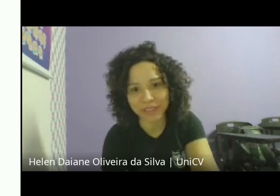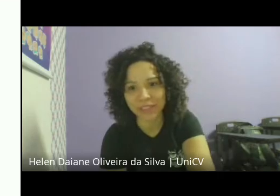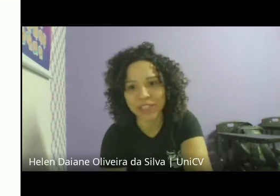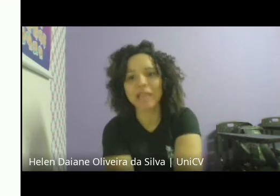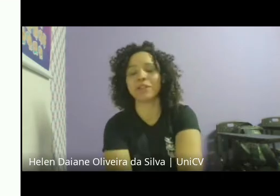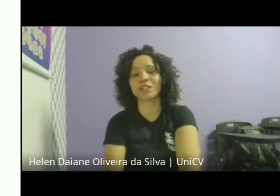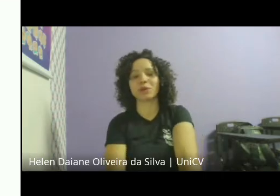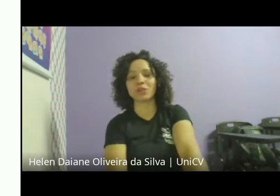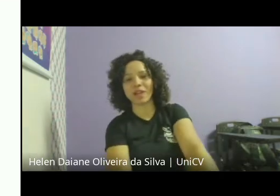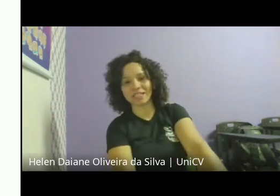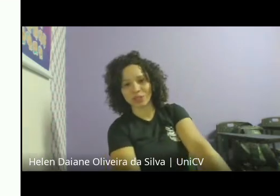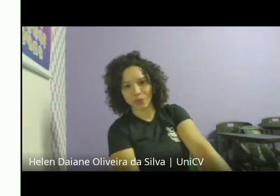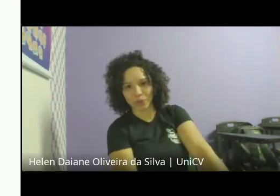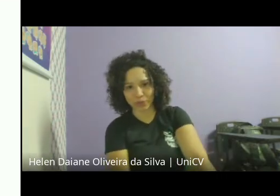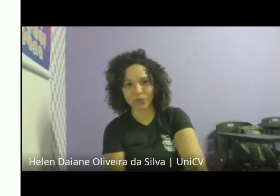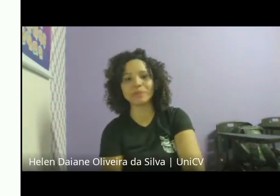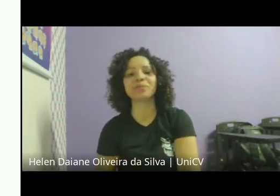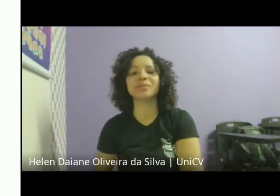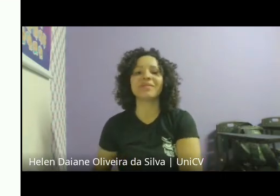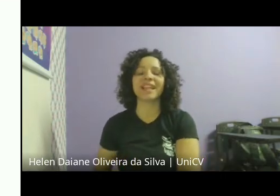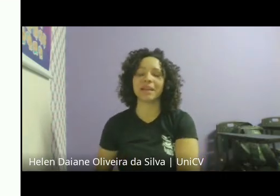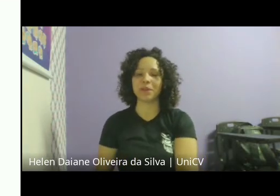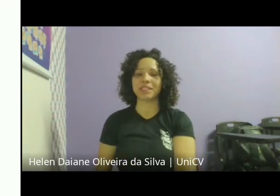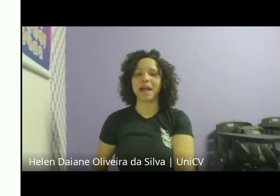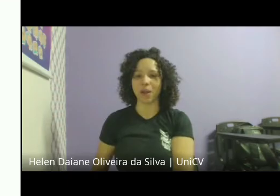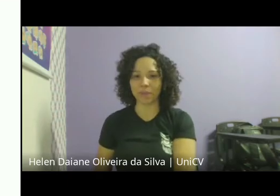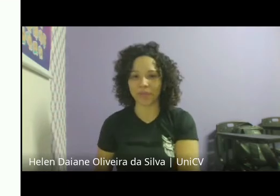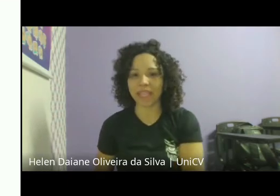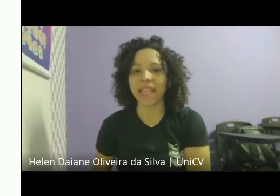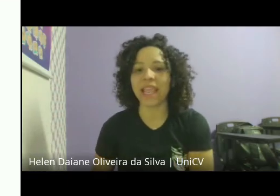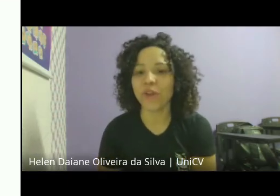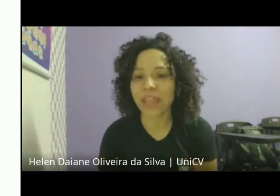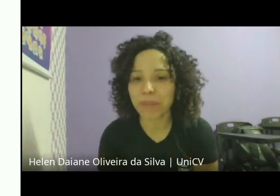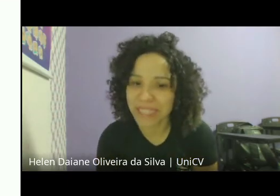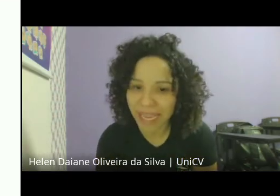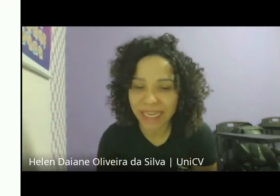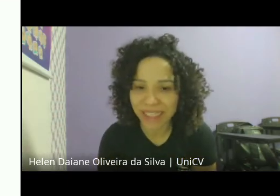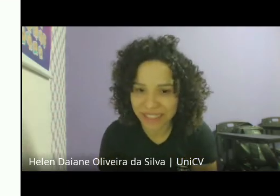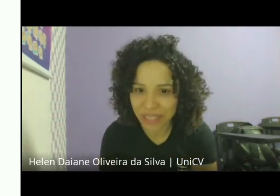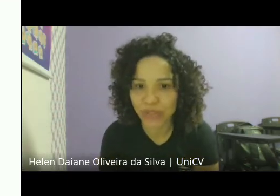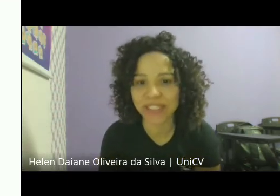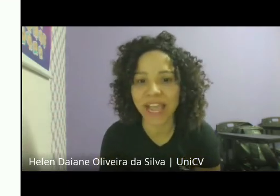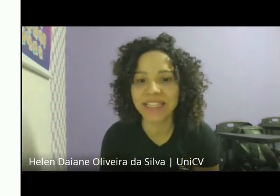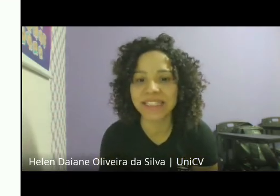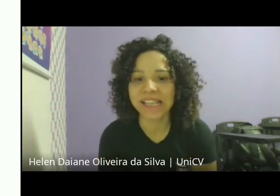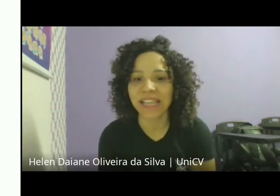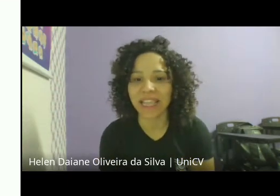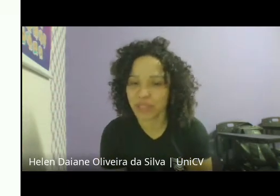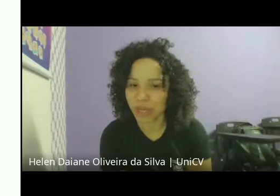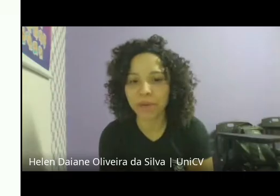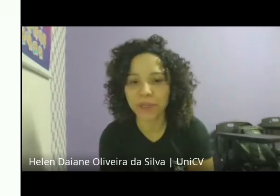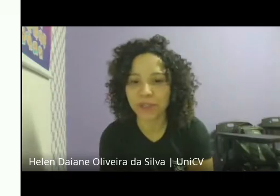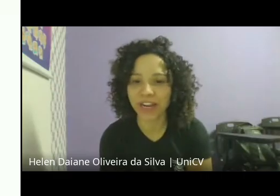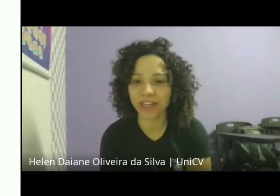muito importante. Mas nós vamos continuar esse discurso na próxima aula. Noêmia, me segue lá nas redes sociais